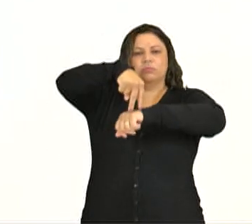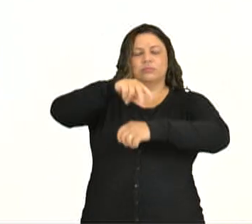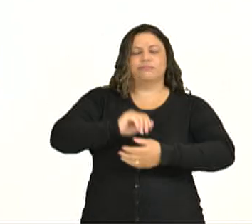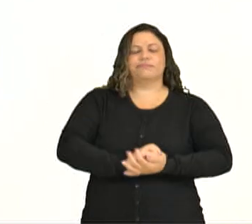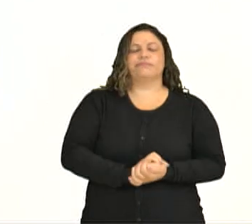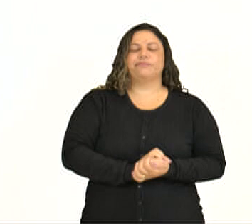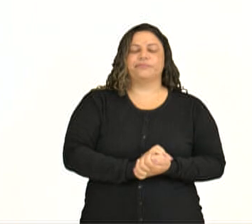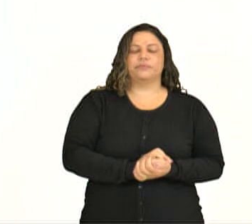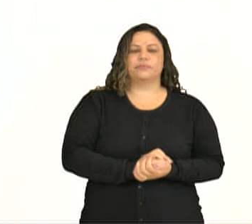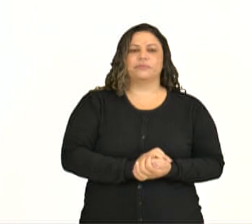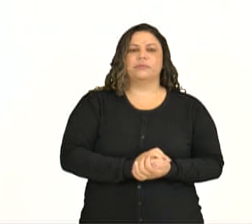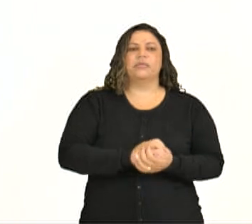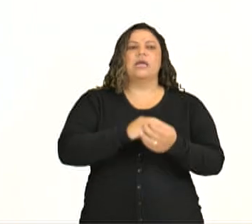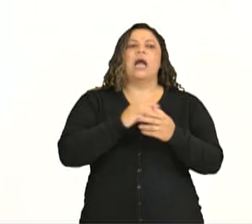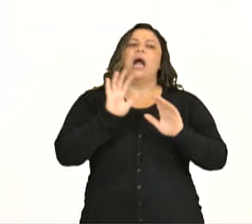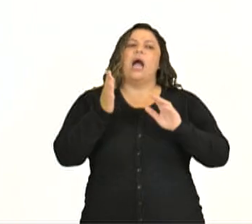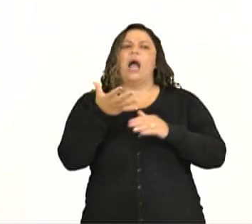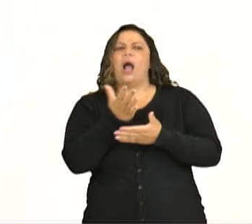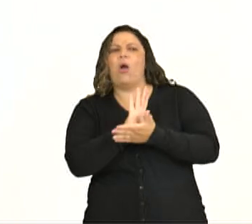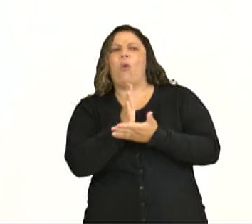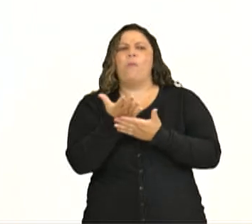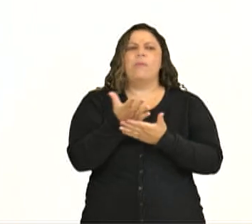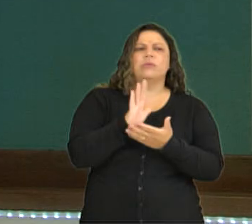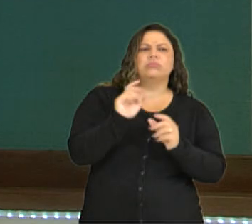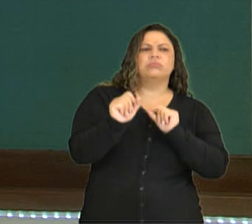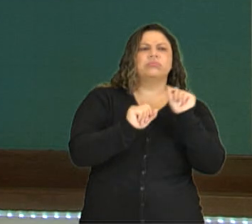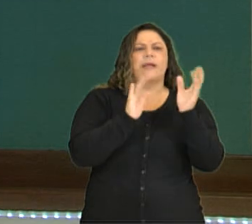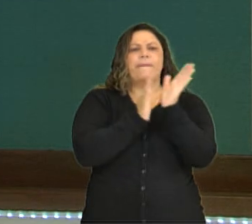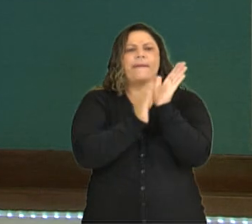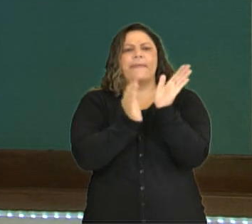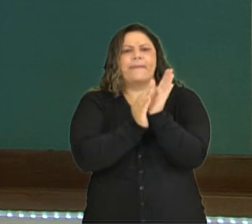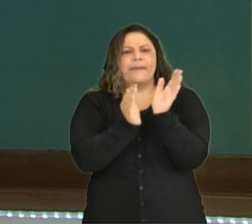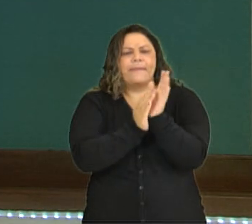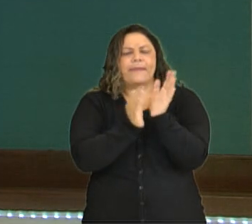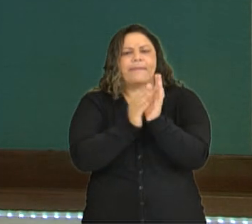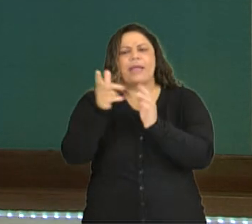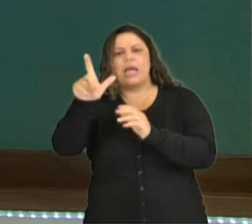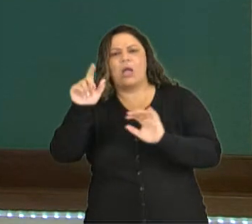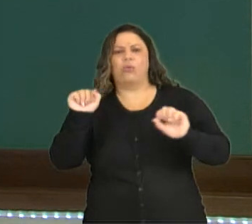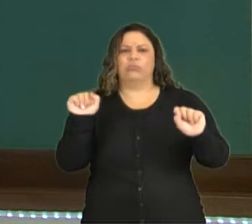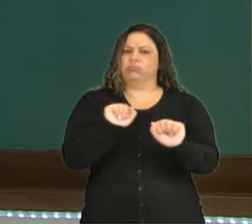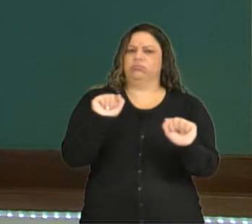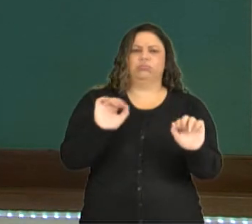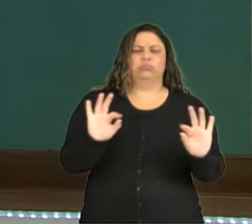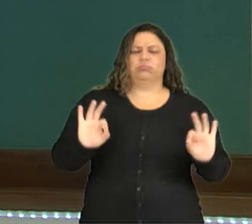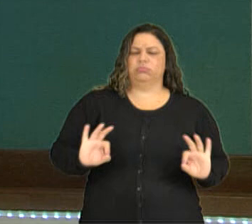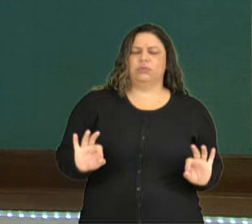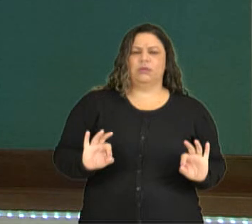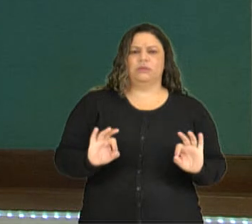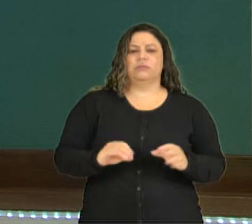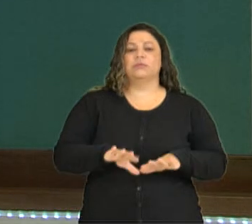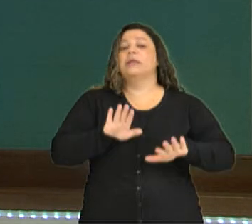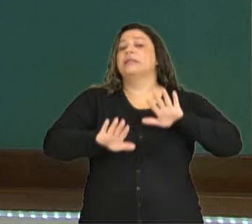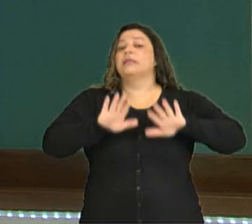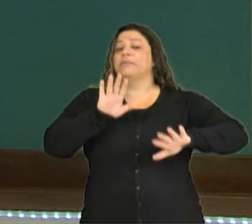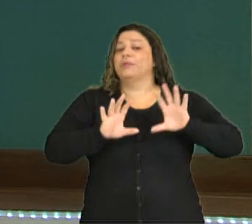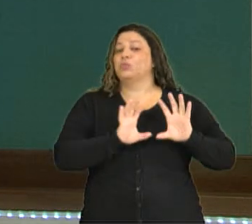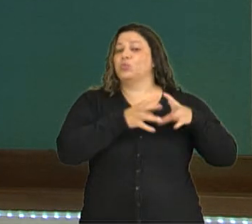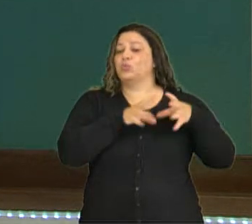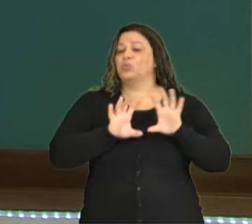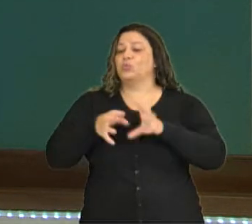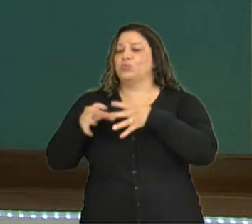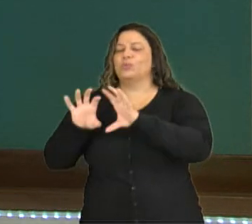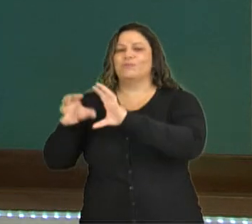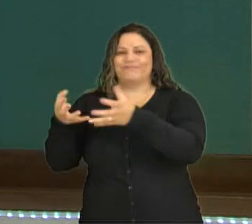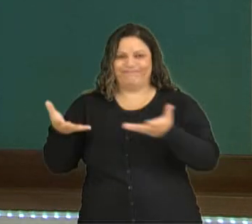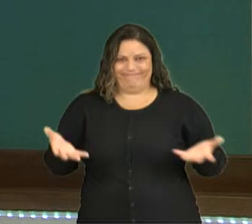Algumas batem palmas, algumas não batem palmas. Depende de qual grupo você pertence. A capoeira tem vários